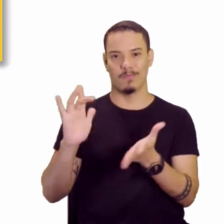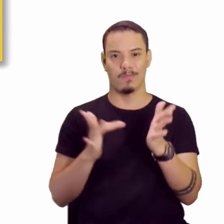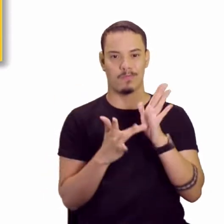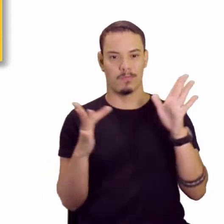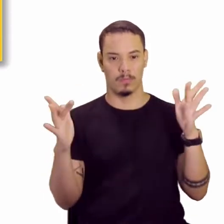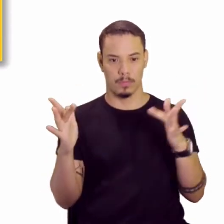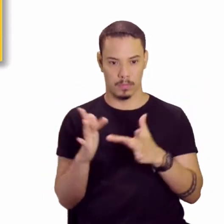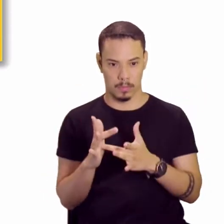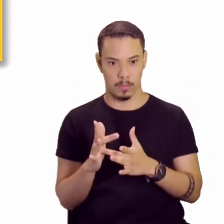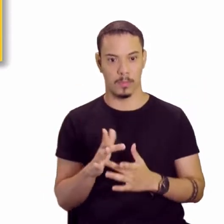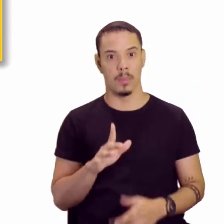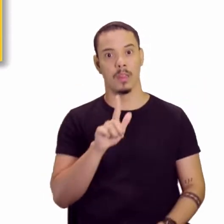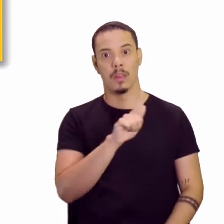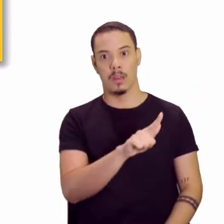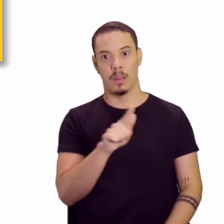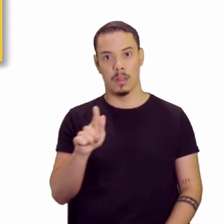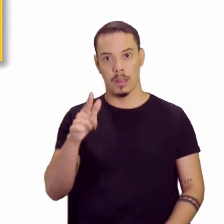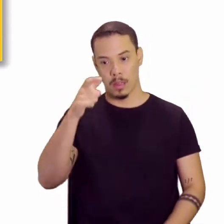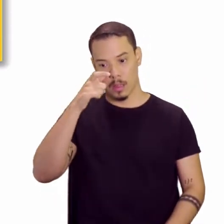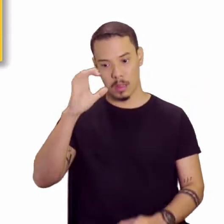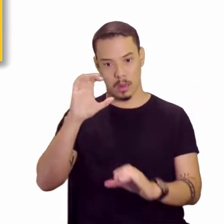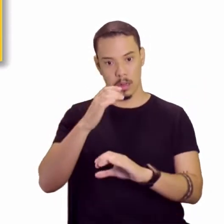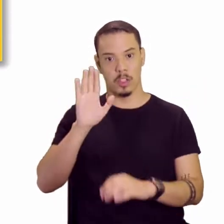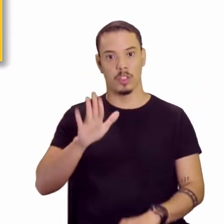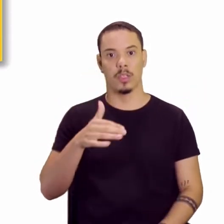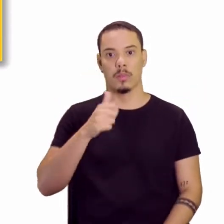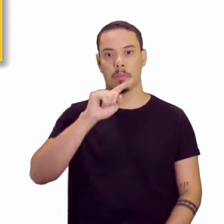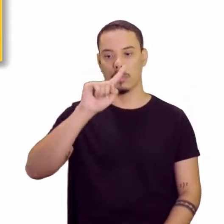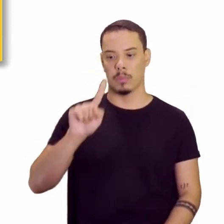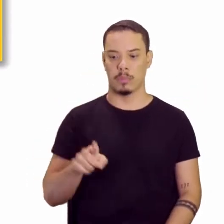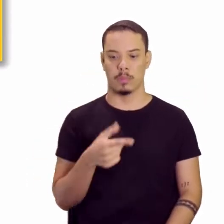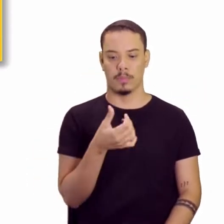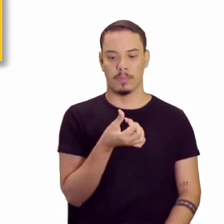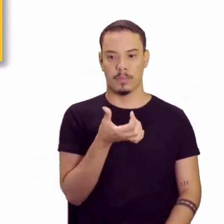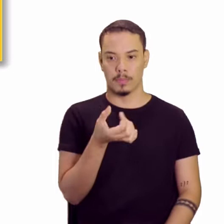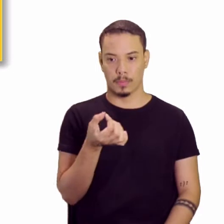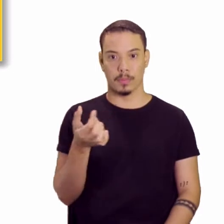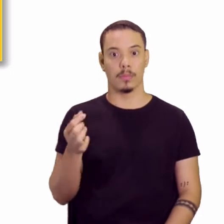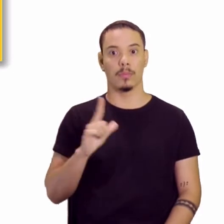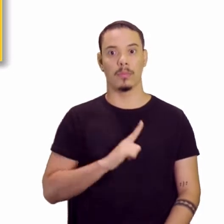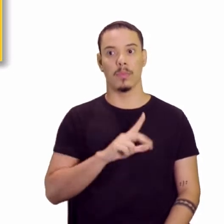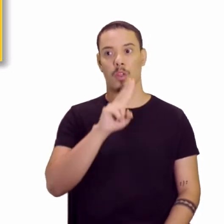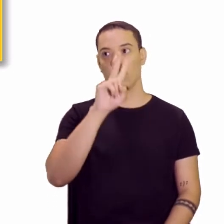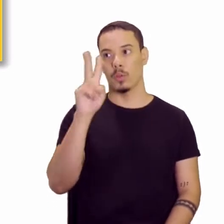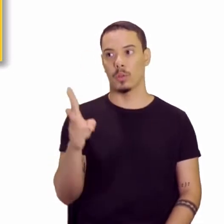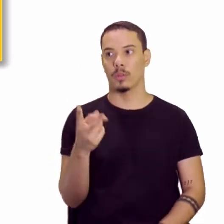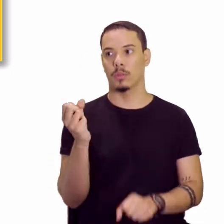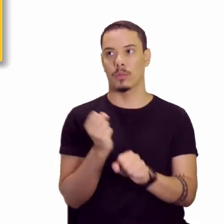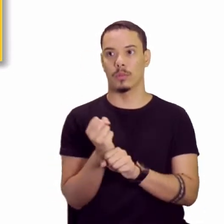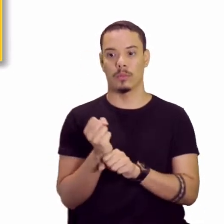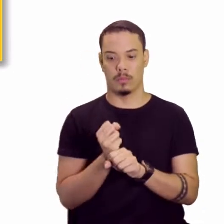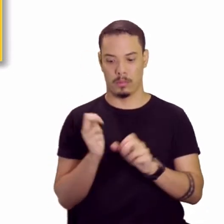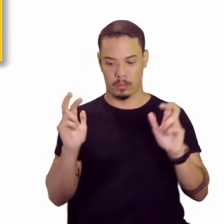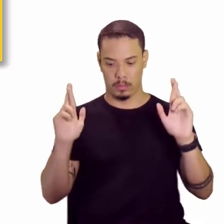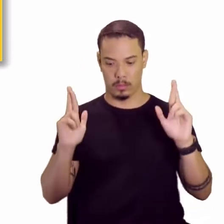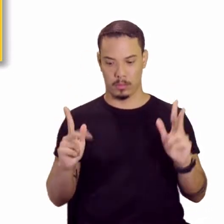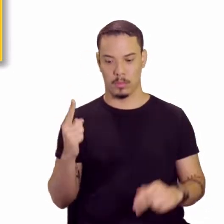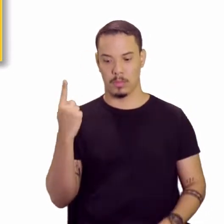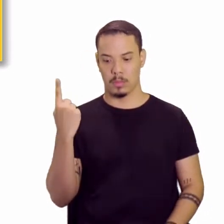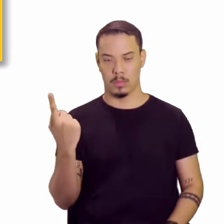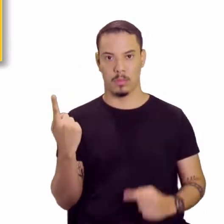de Cristo. E Galileu já é 1600, né? Uhum. Então aí tem 2000 anos de diferença entre um e